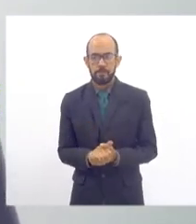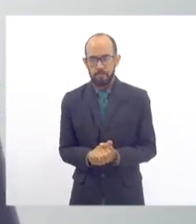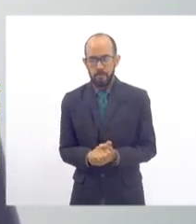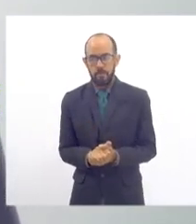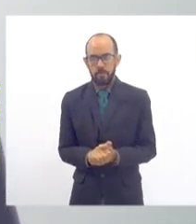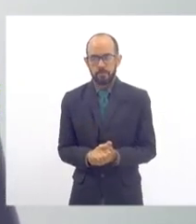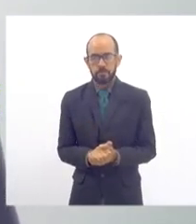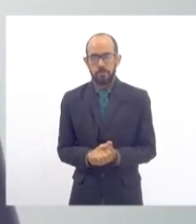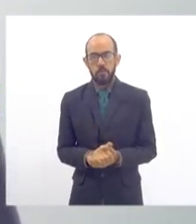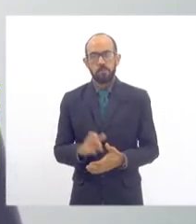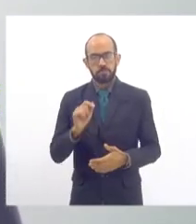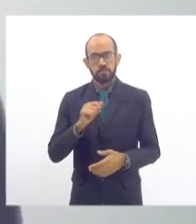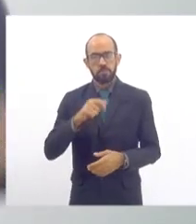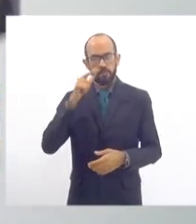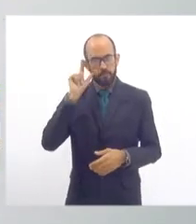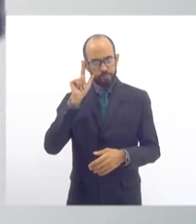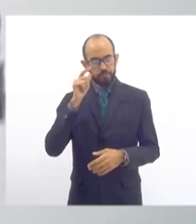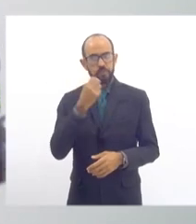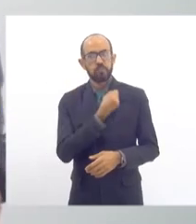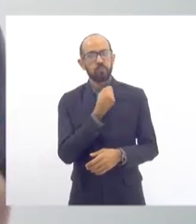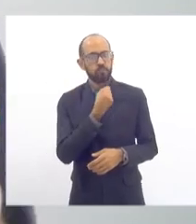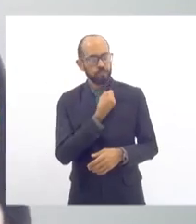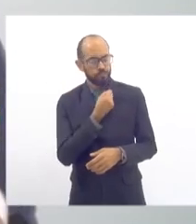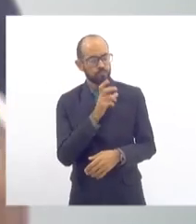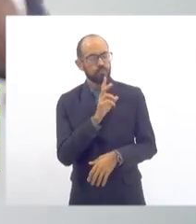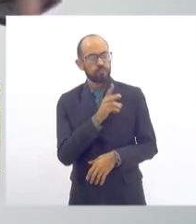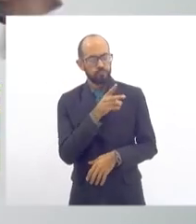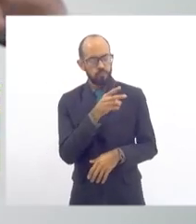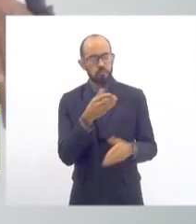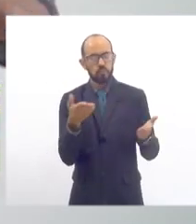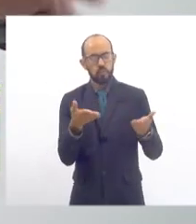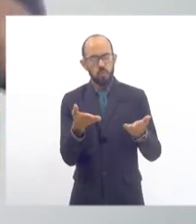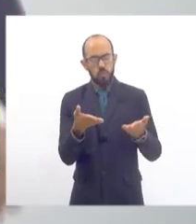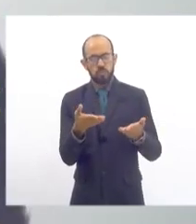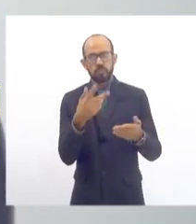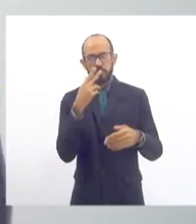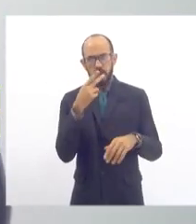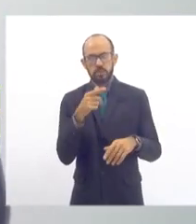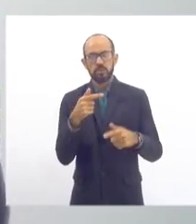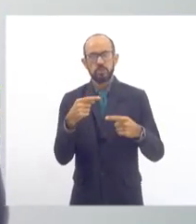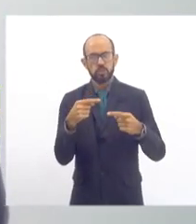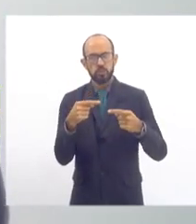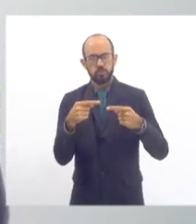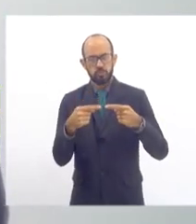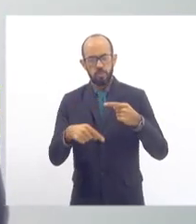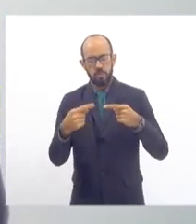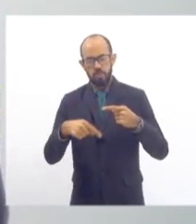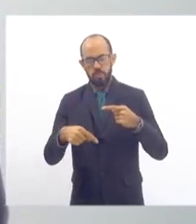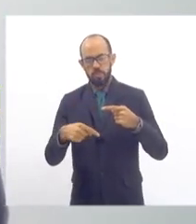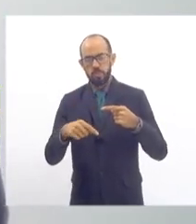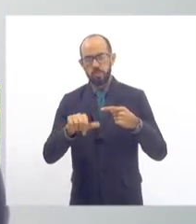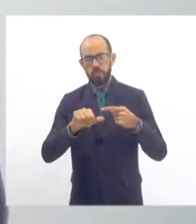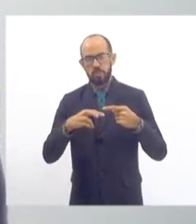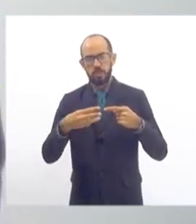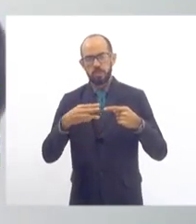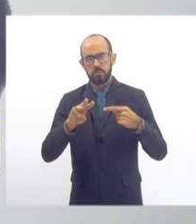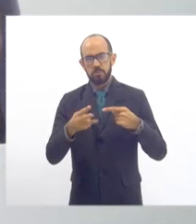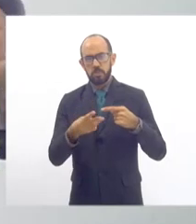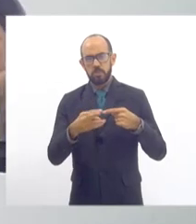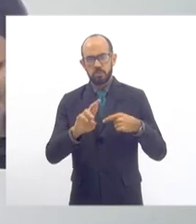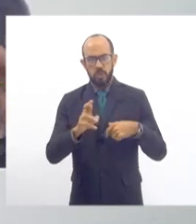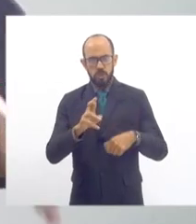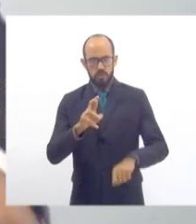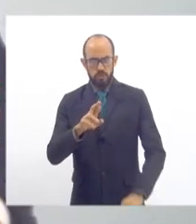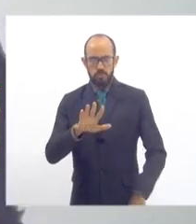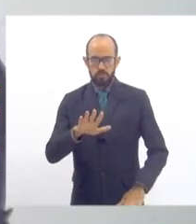ontem os números ainda estavam, e hoje ainda me parece que tinha uma divergência da ordem de R$ 13 milhões. Volto